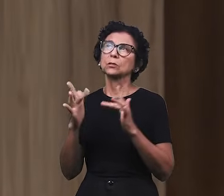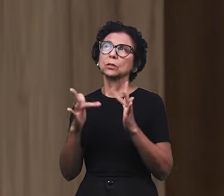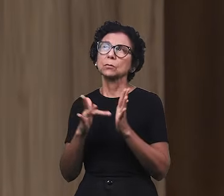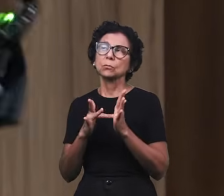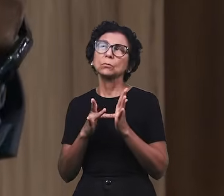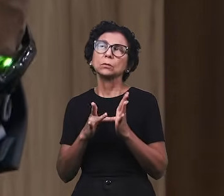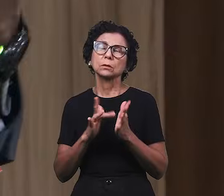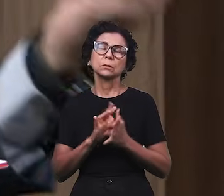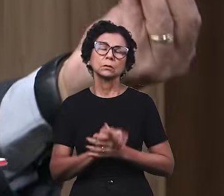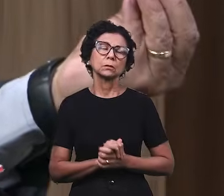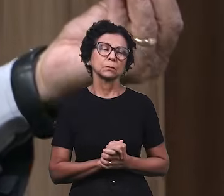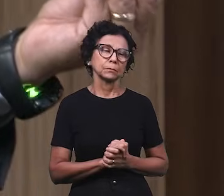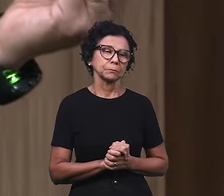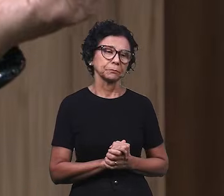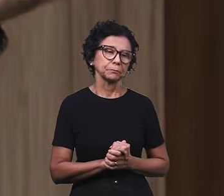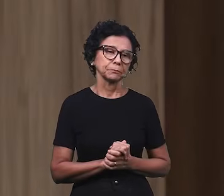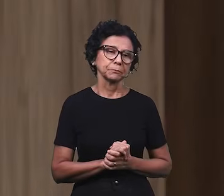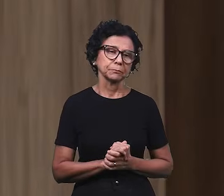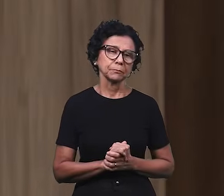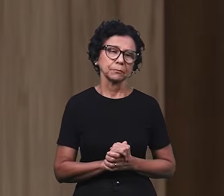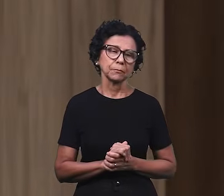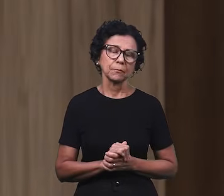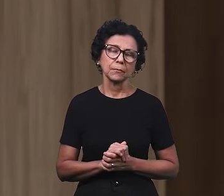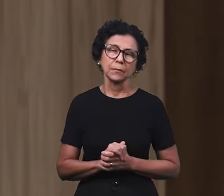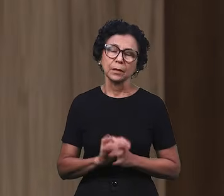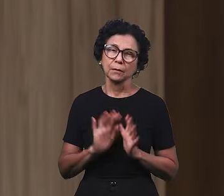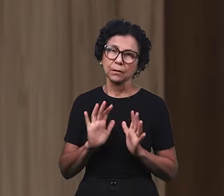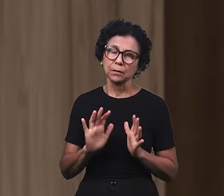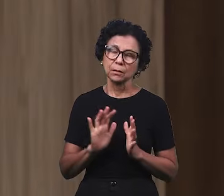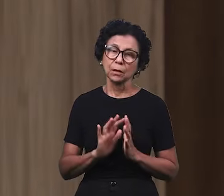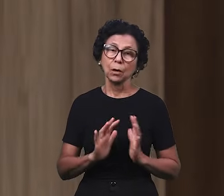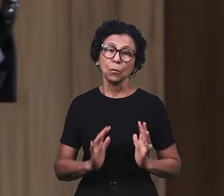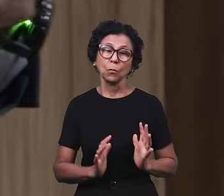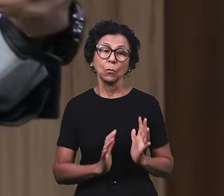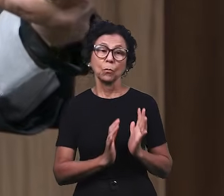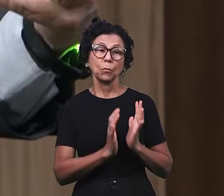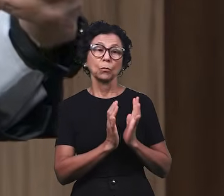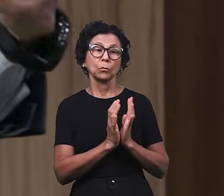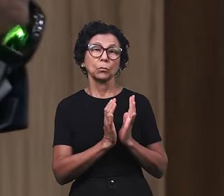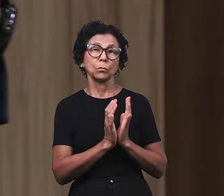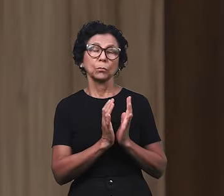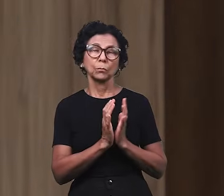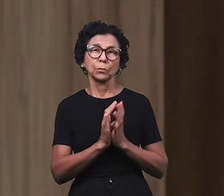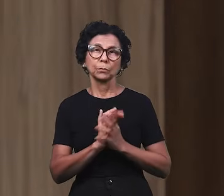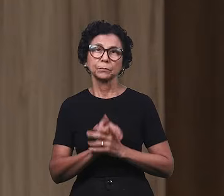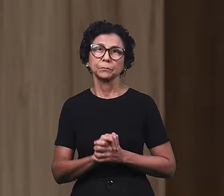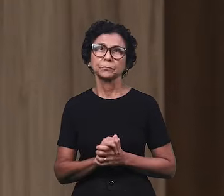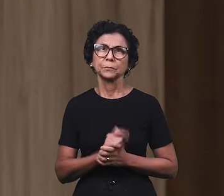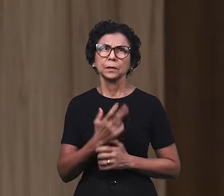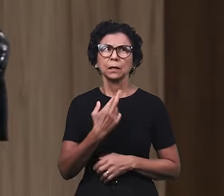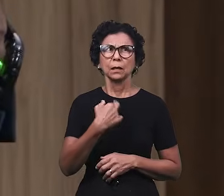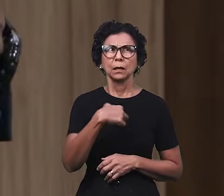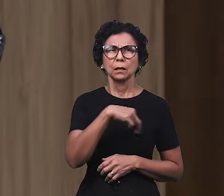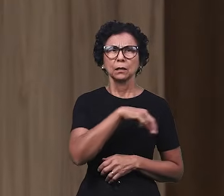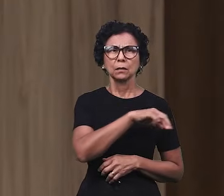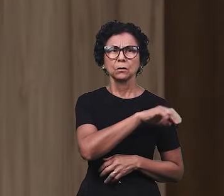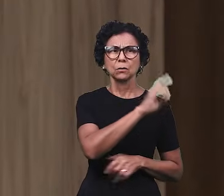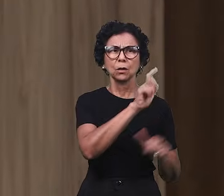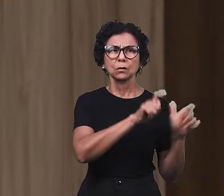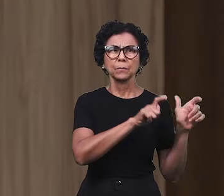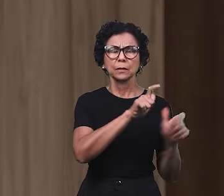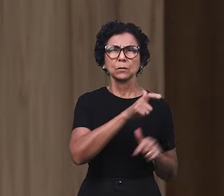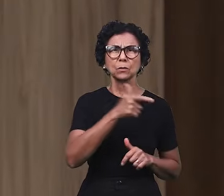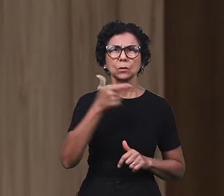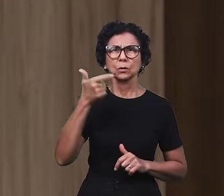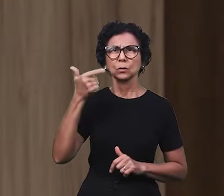também completamente inusitado. Olha, os religiosos do tempo do nascimento de